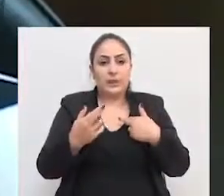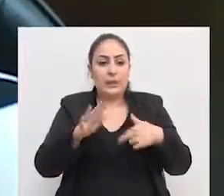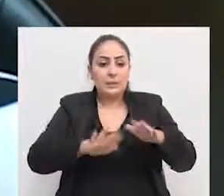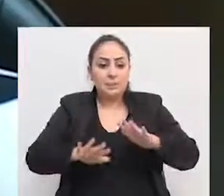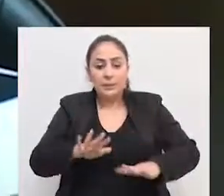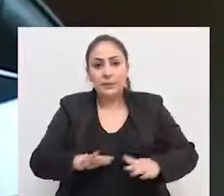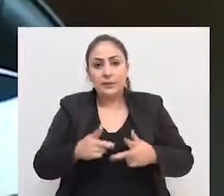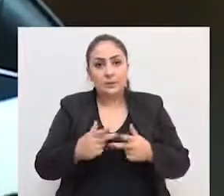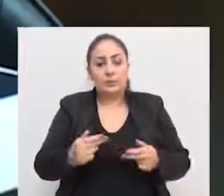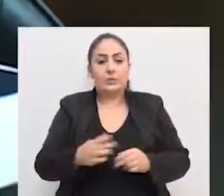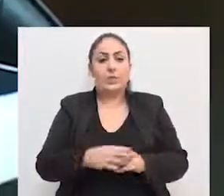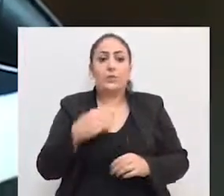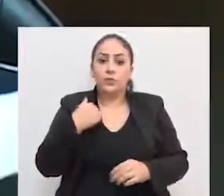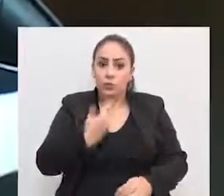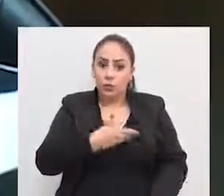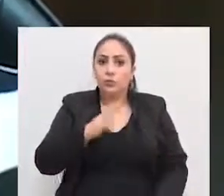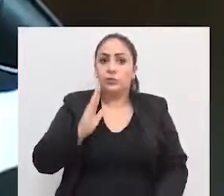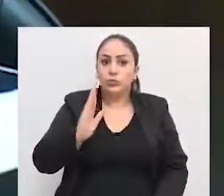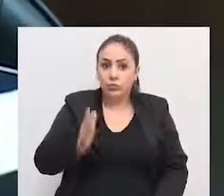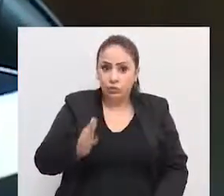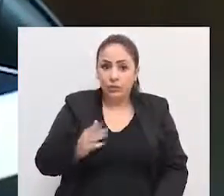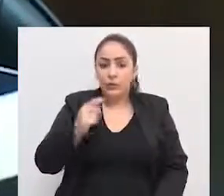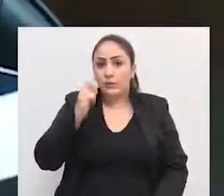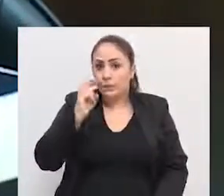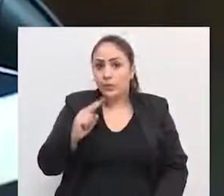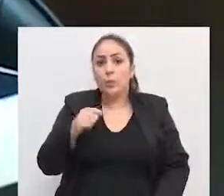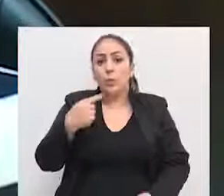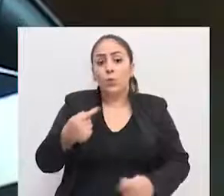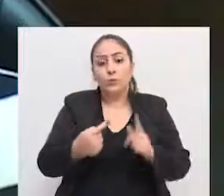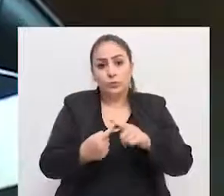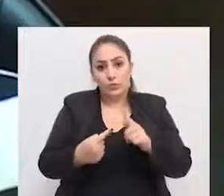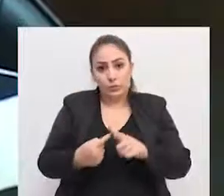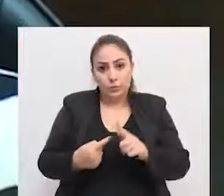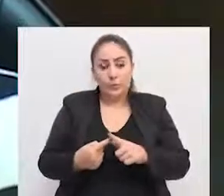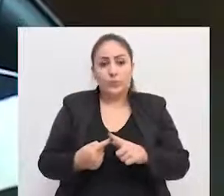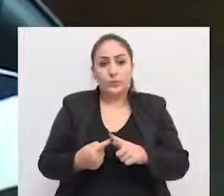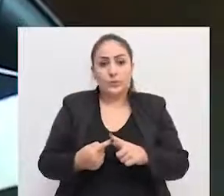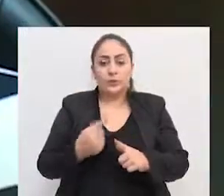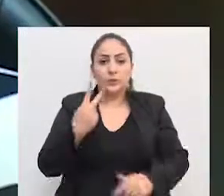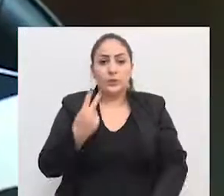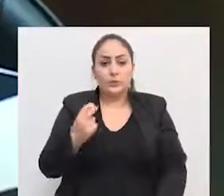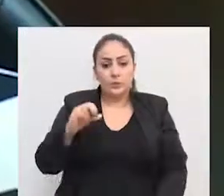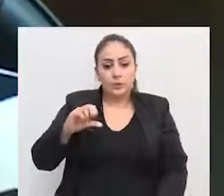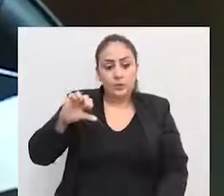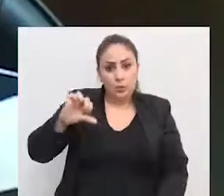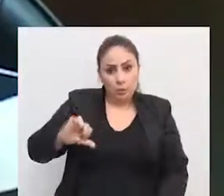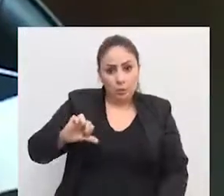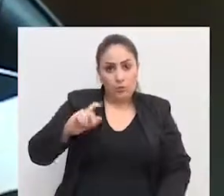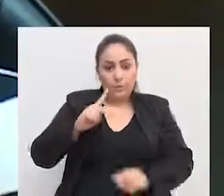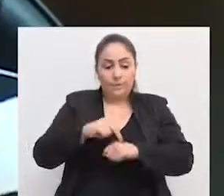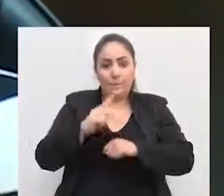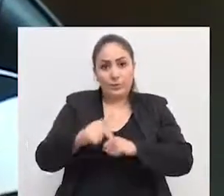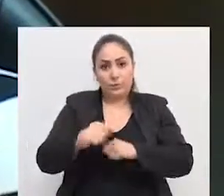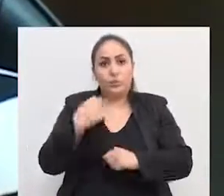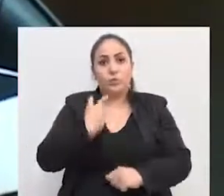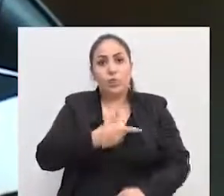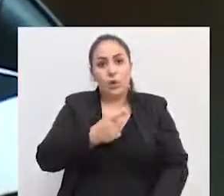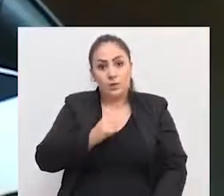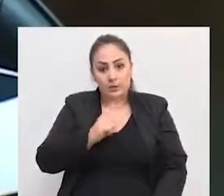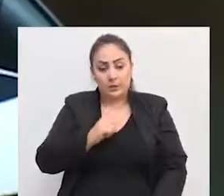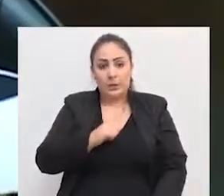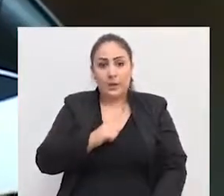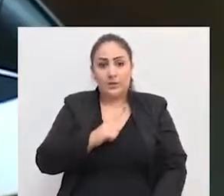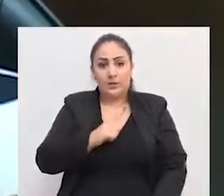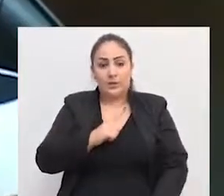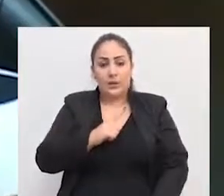higiene, né? Que a gente já adquiriu em outras situações, né? Em 2009, aqui em Passo Fundo, a